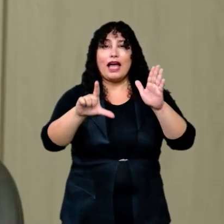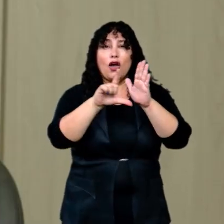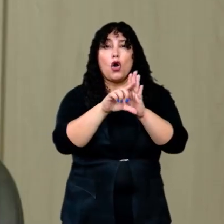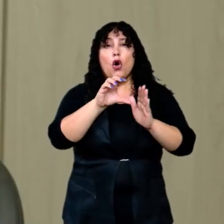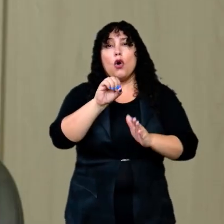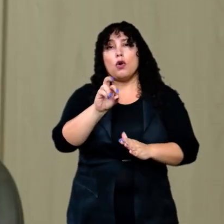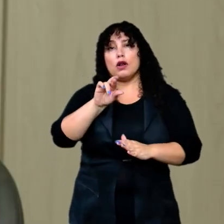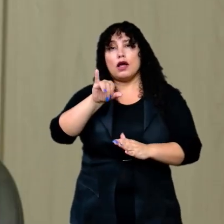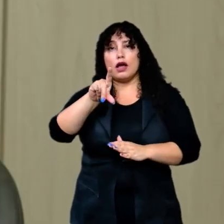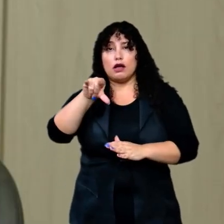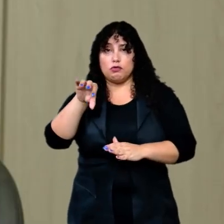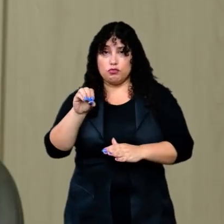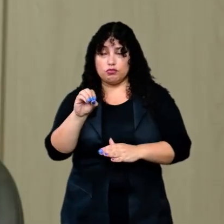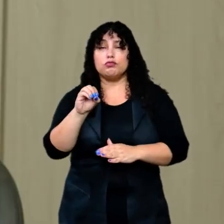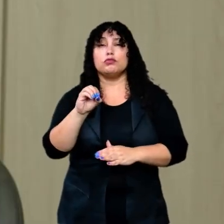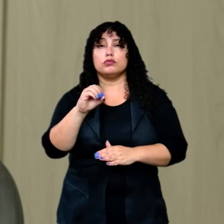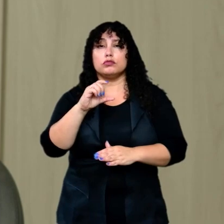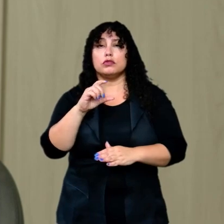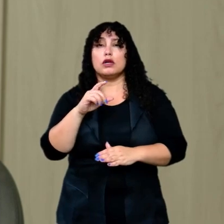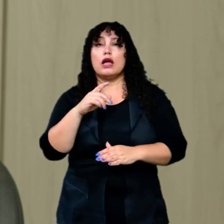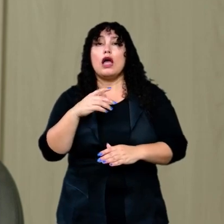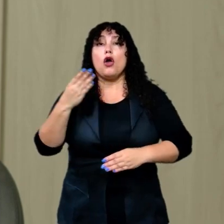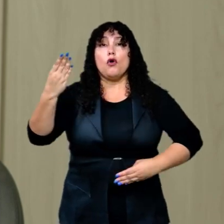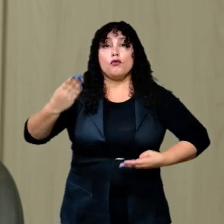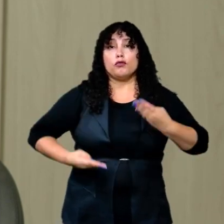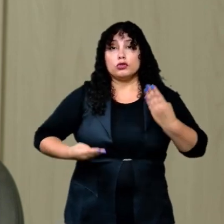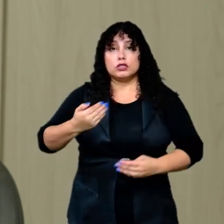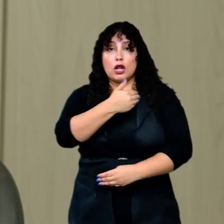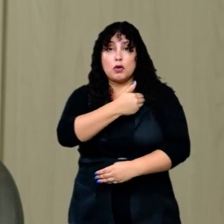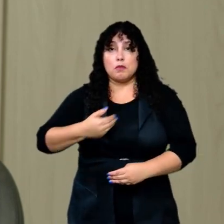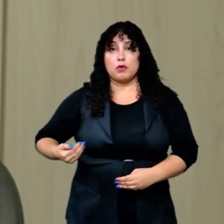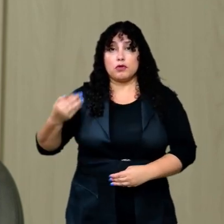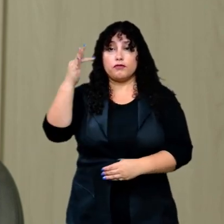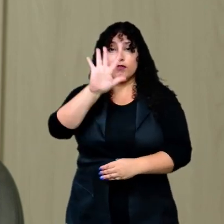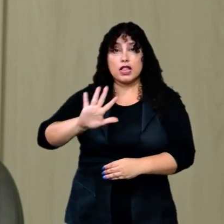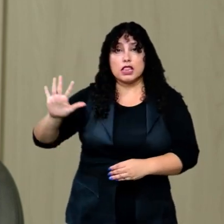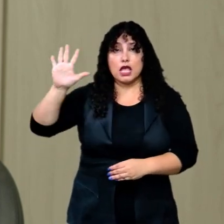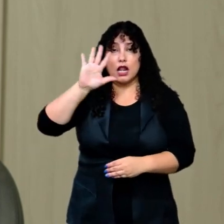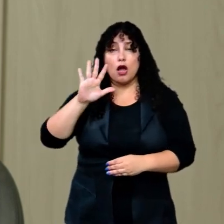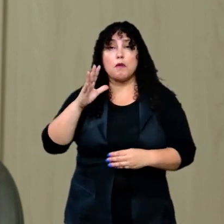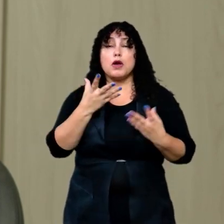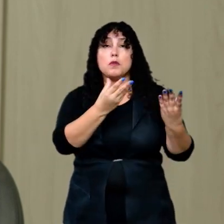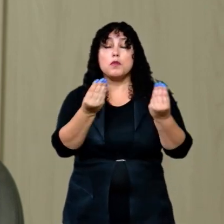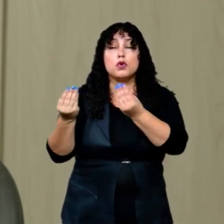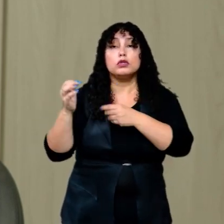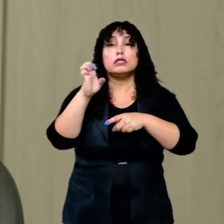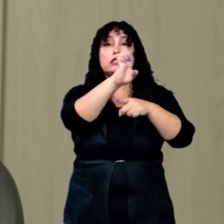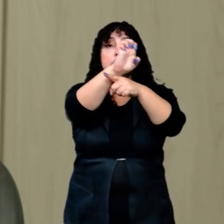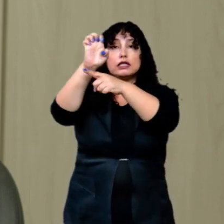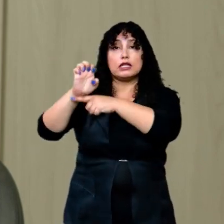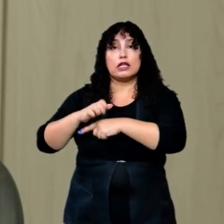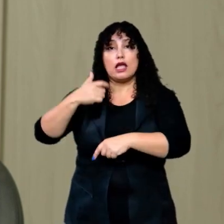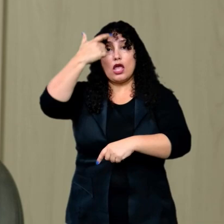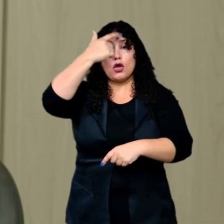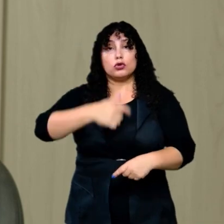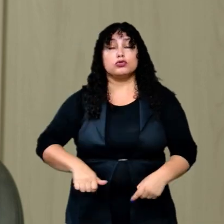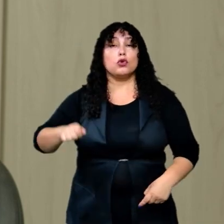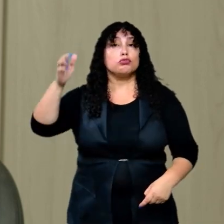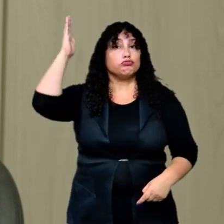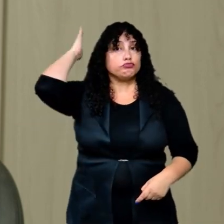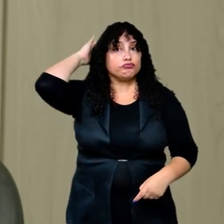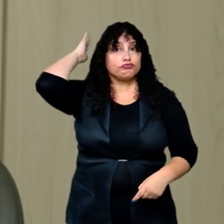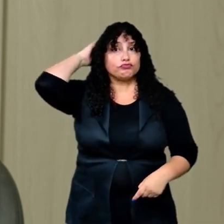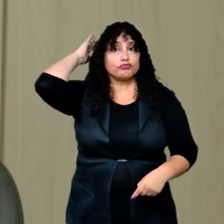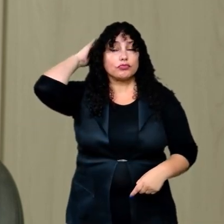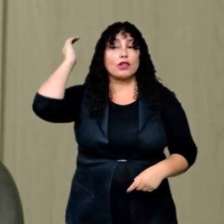Romário trata do funcionário público federal. Mas muitos estados, por exemplo, eu sou do Amapá, Então, lá no